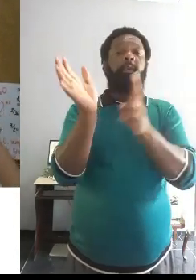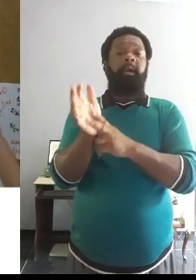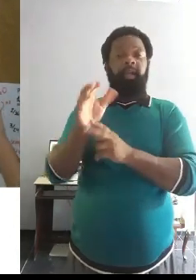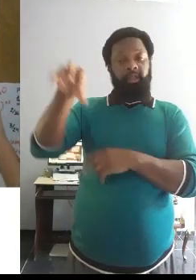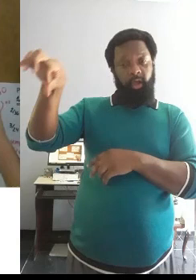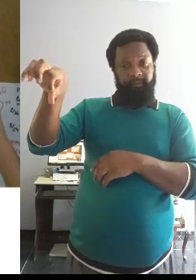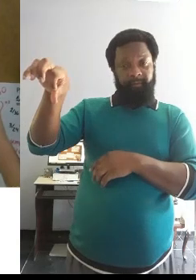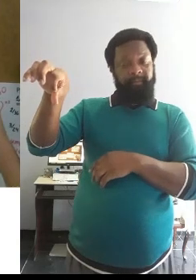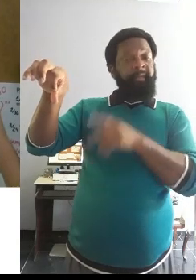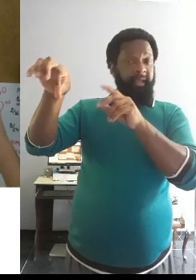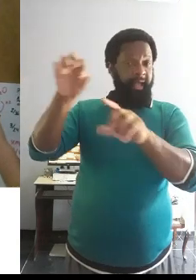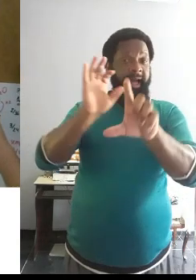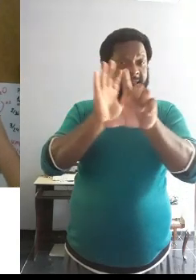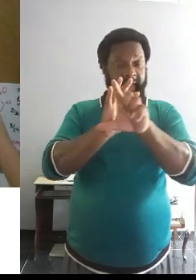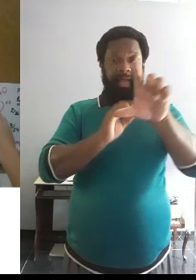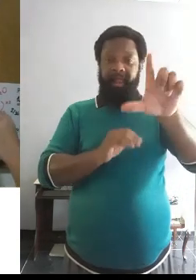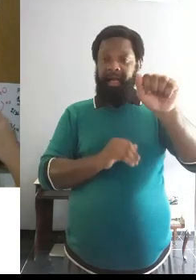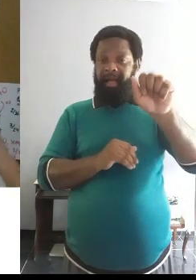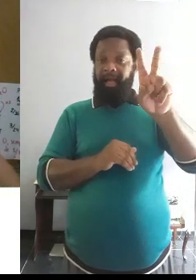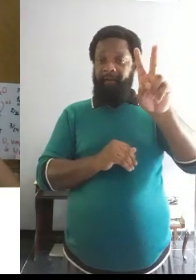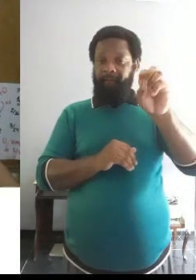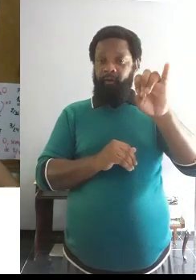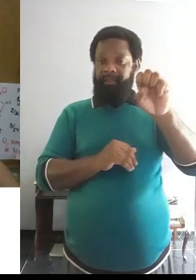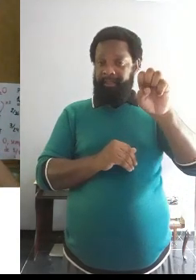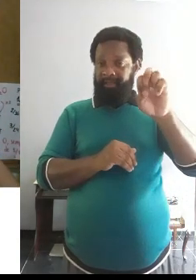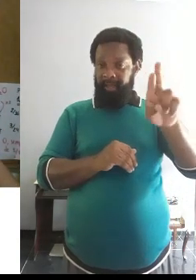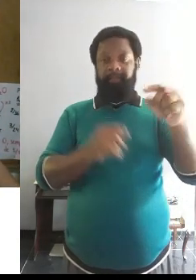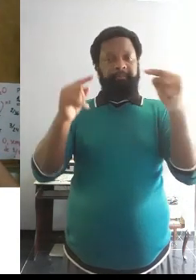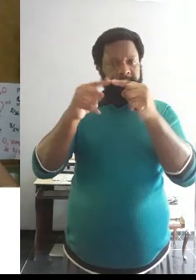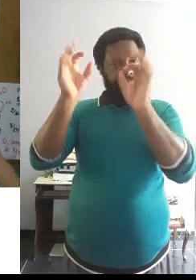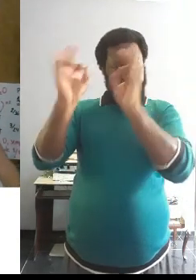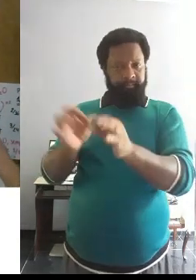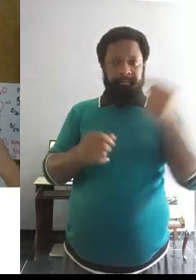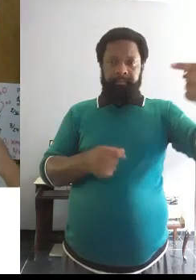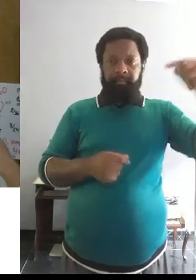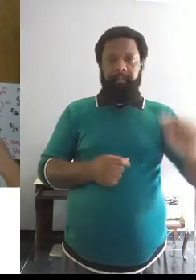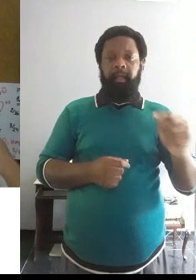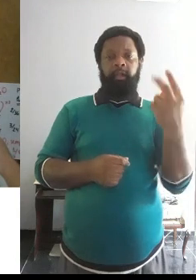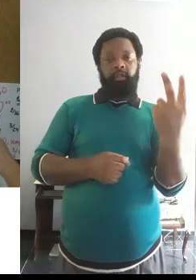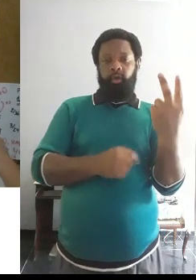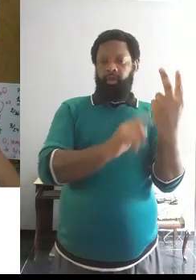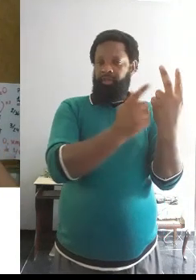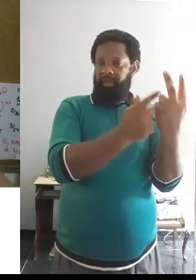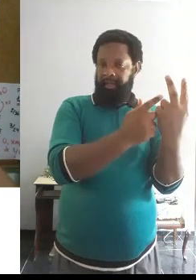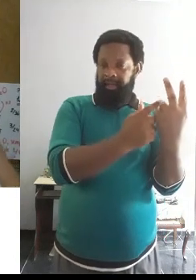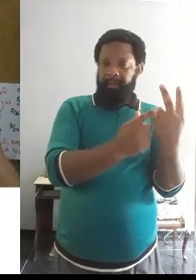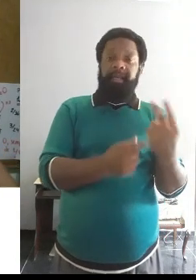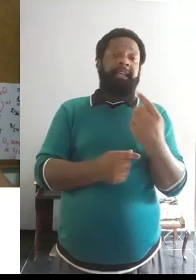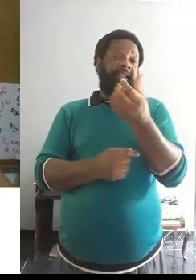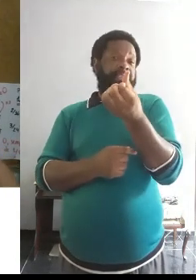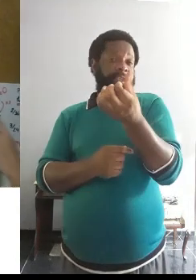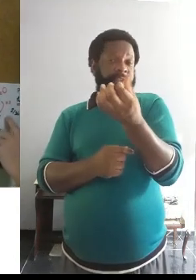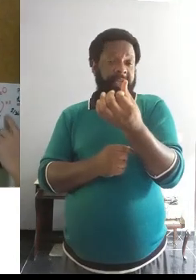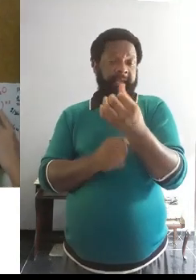no produto. A lei de Lavoisier aqui está sendo respeitada. Embaixo, 2 gramas, 16 gramas, 2 mais